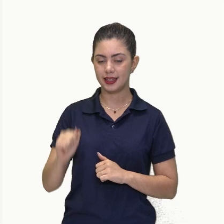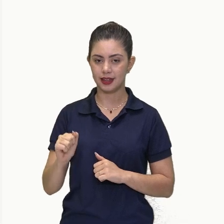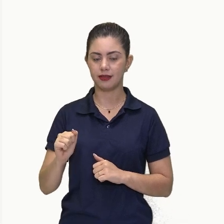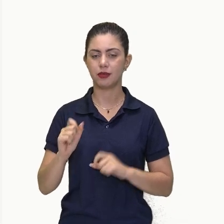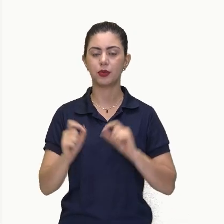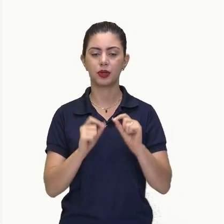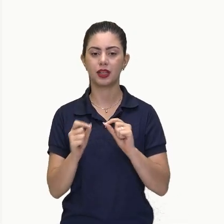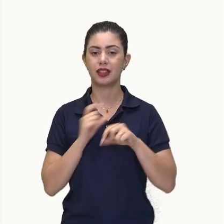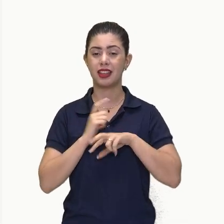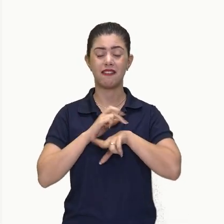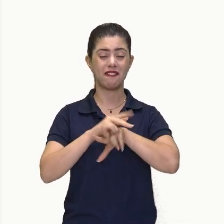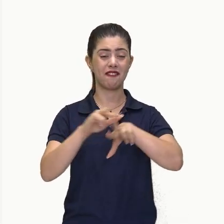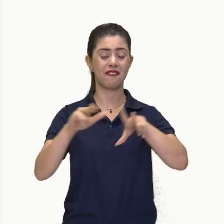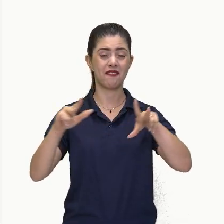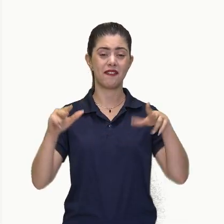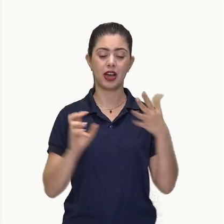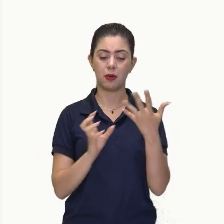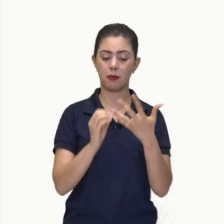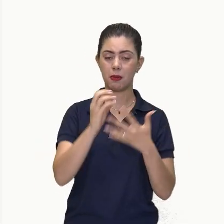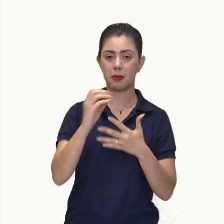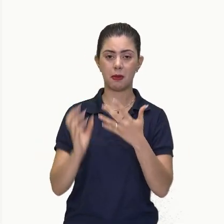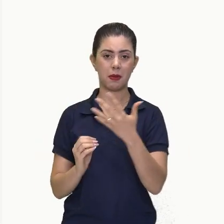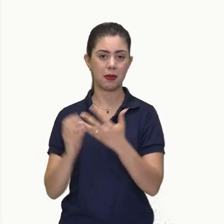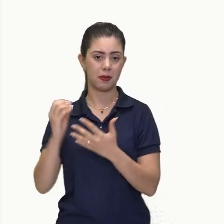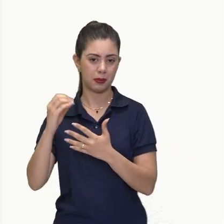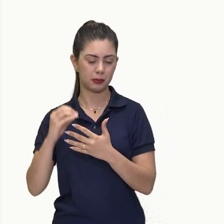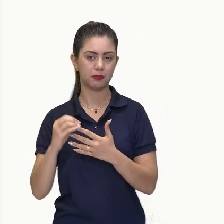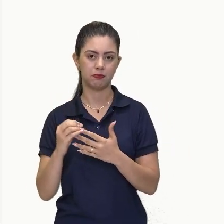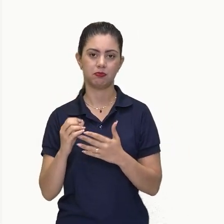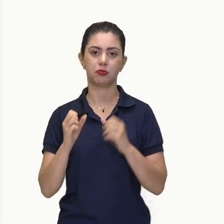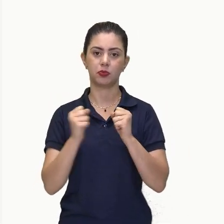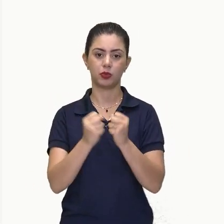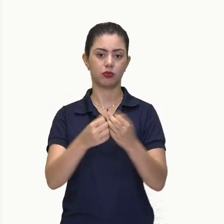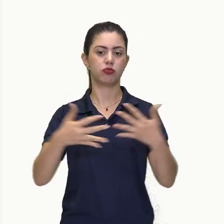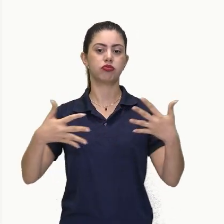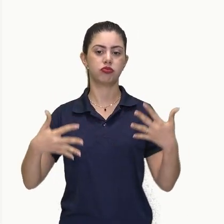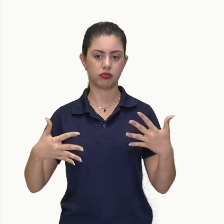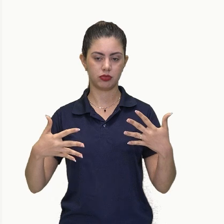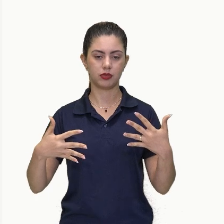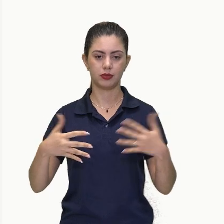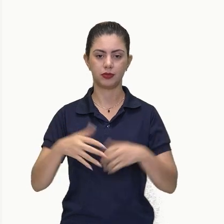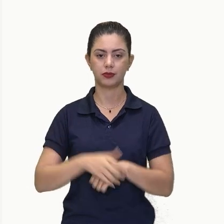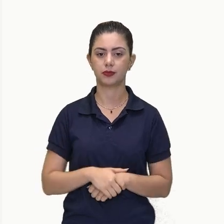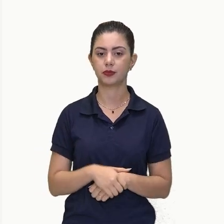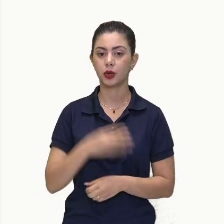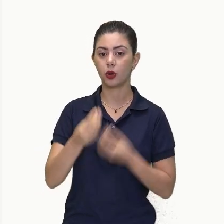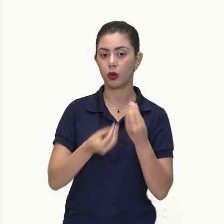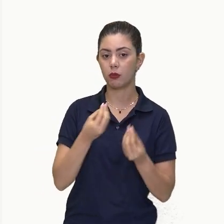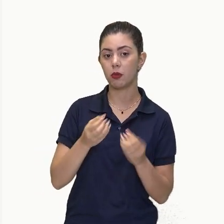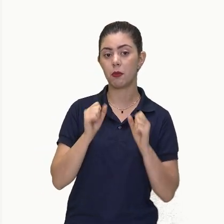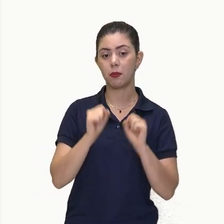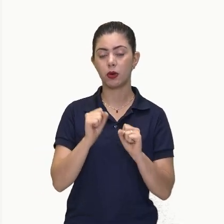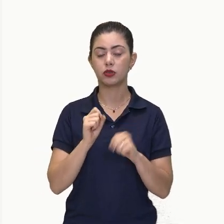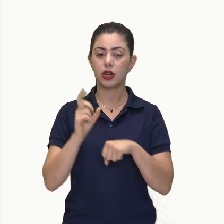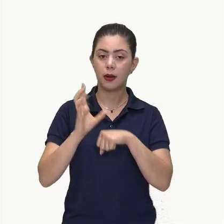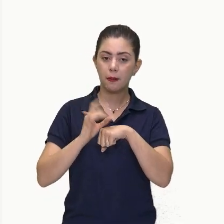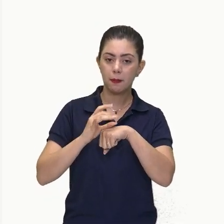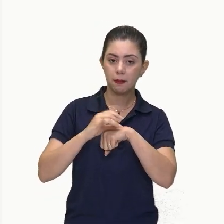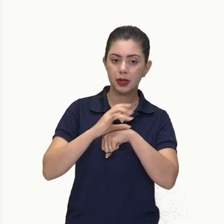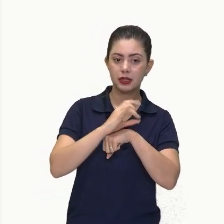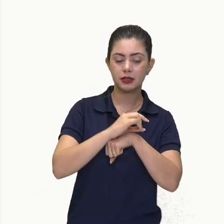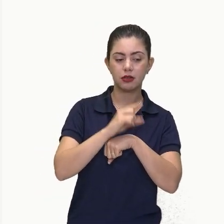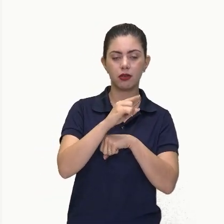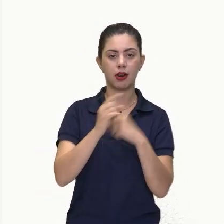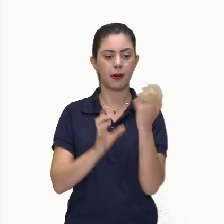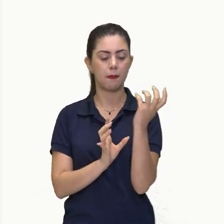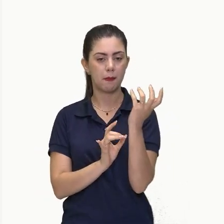que existem várias cadeias acontecendo ao mesmo tempo. Né? Eu tenho aqui a relação do besouro que comeu essa